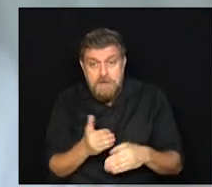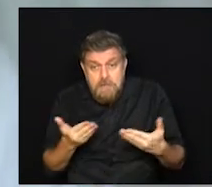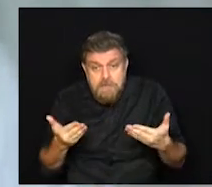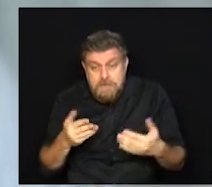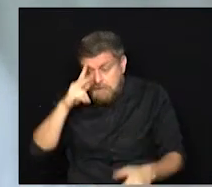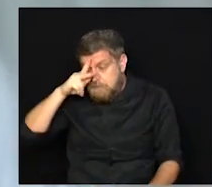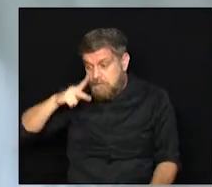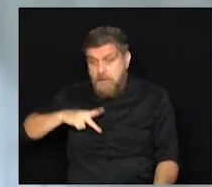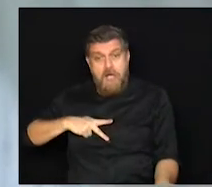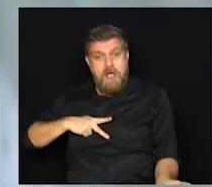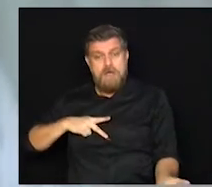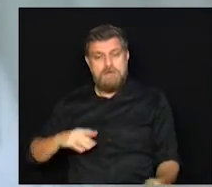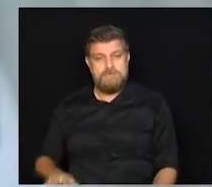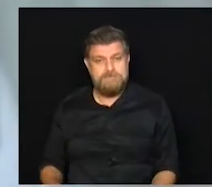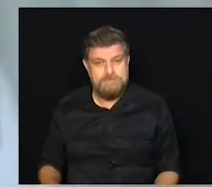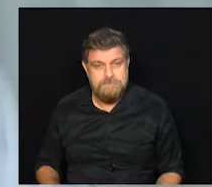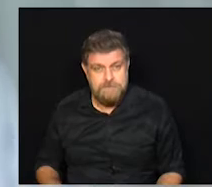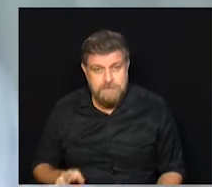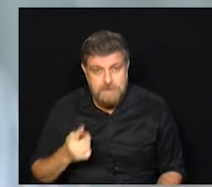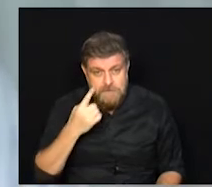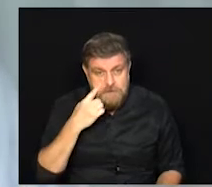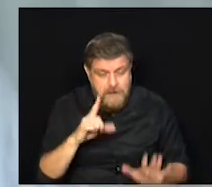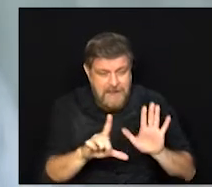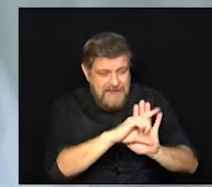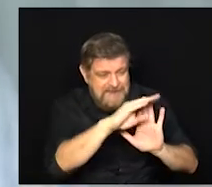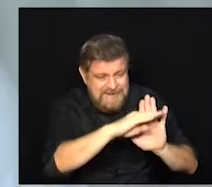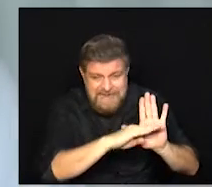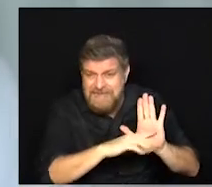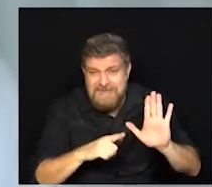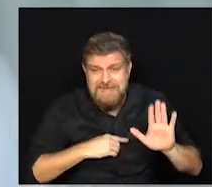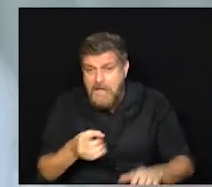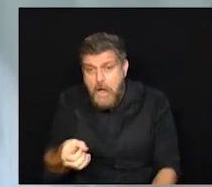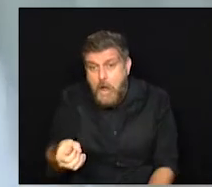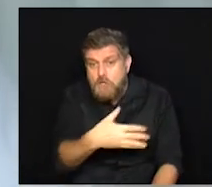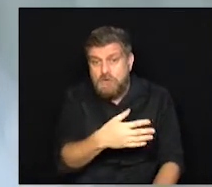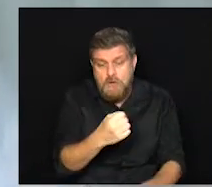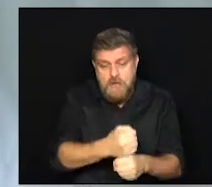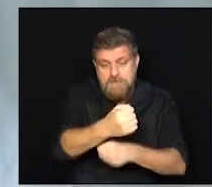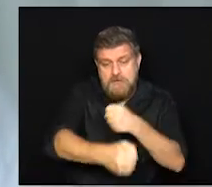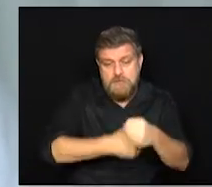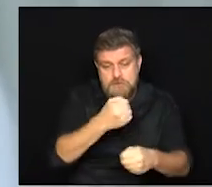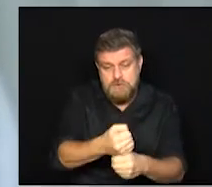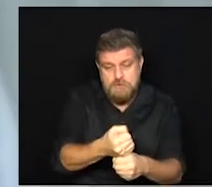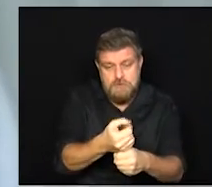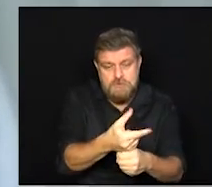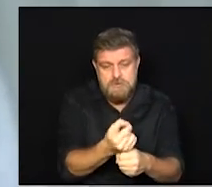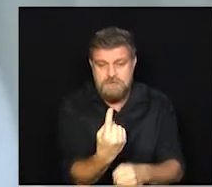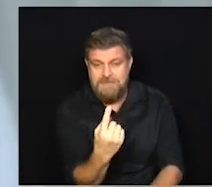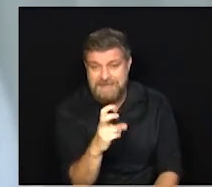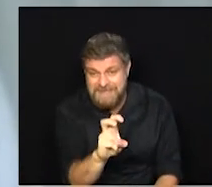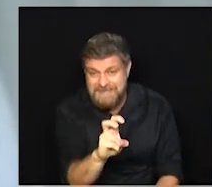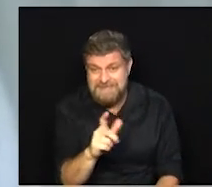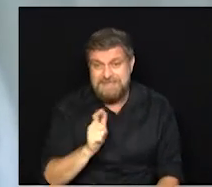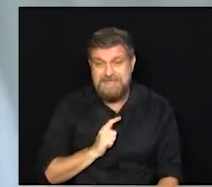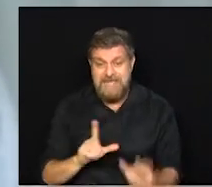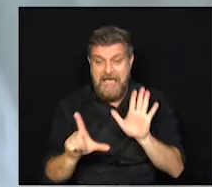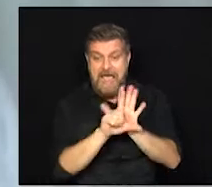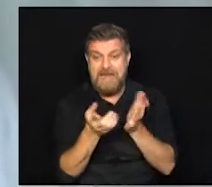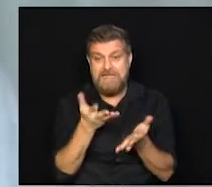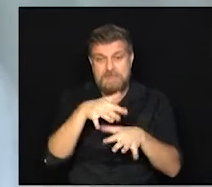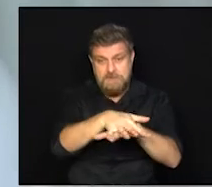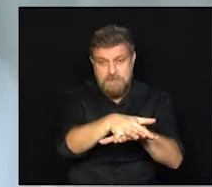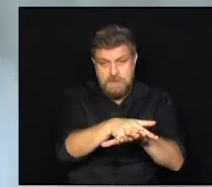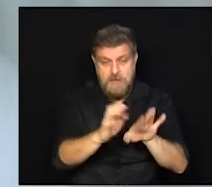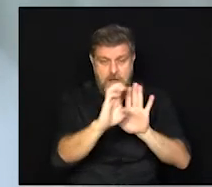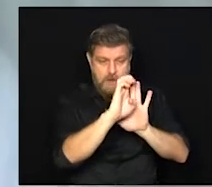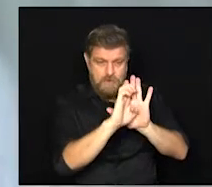a deficiência é que a gente tem lei. A gente tem lei recente, 2015, como a Débora citou, né, a lei de inclusão, o estatuto,